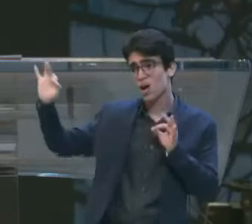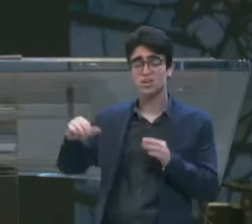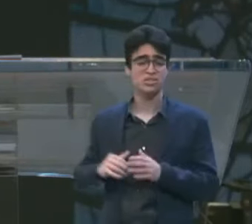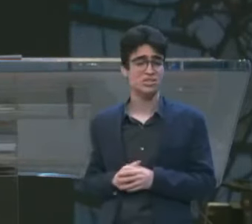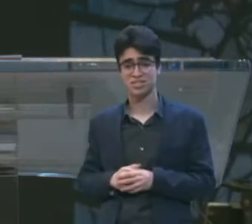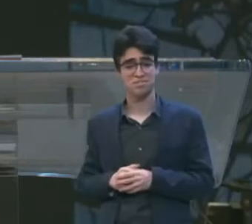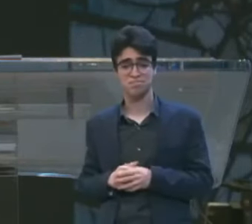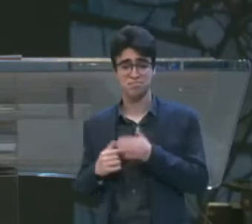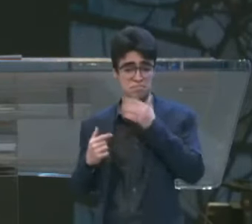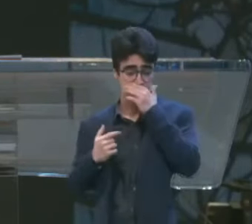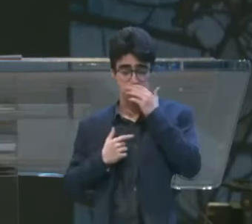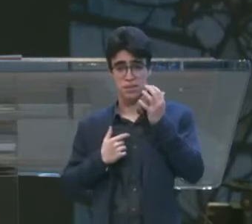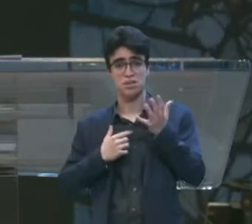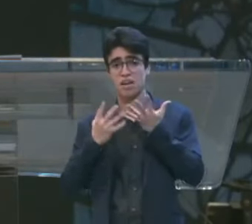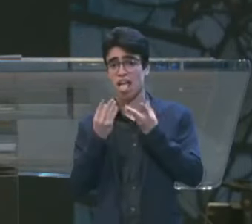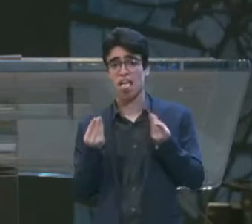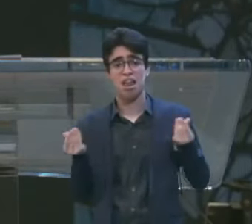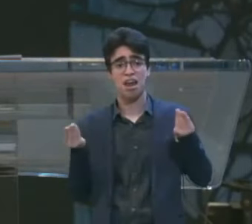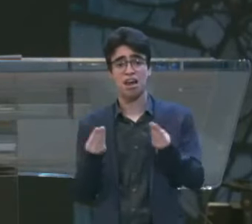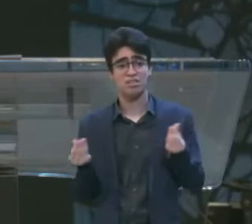ele se torna insignificante.